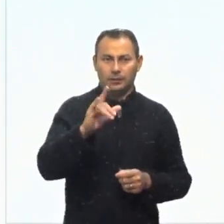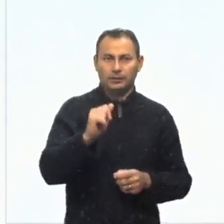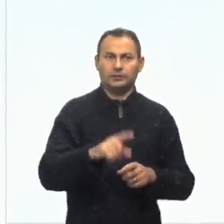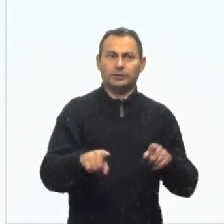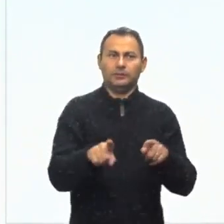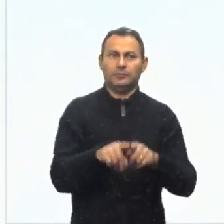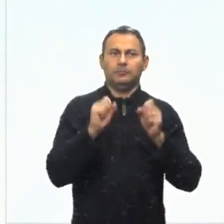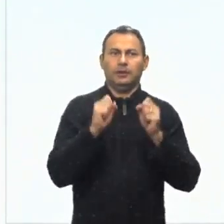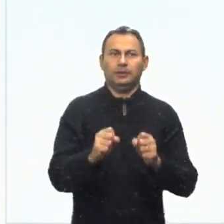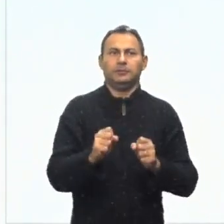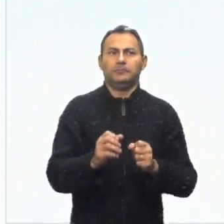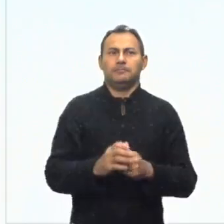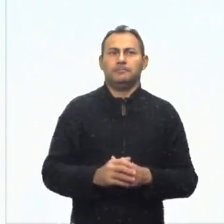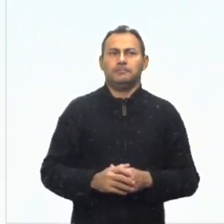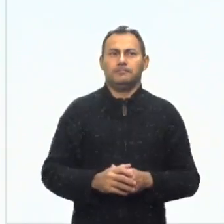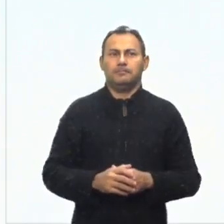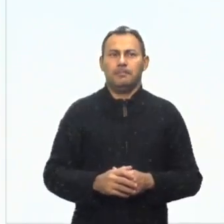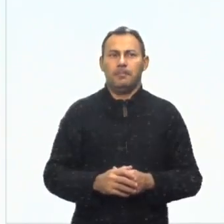pode ser